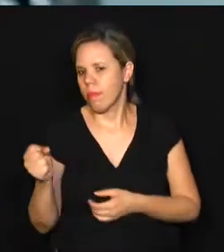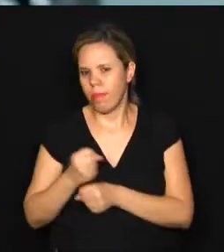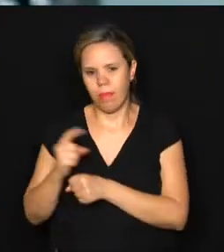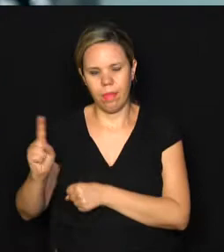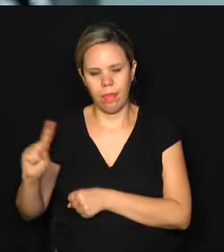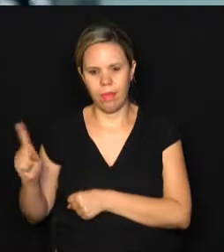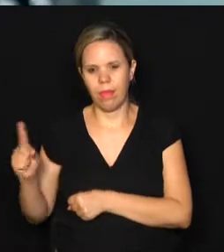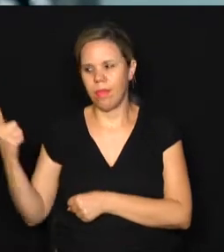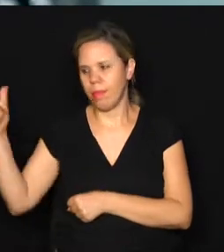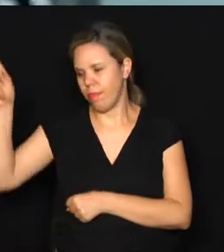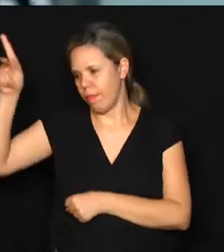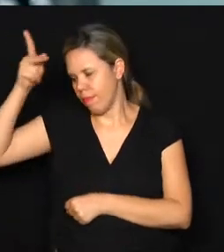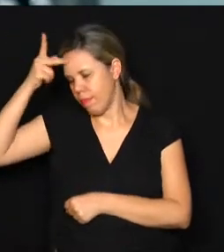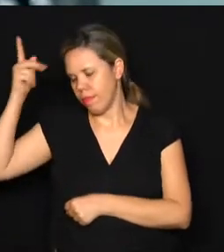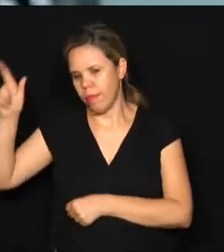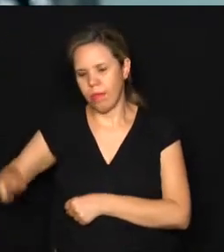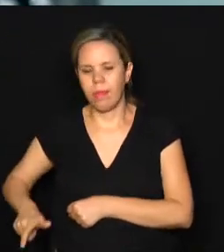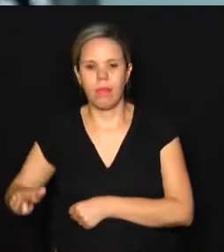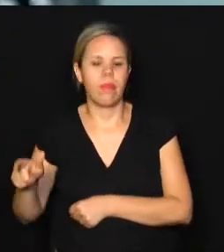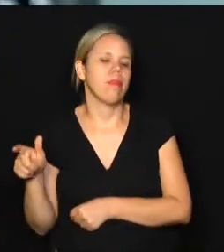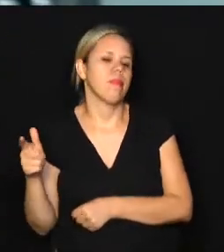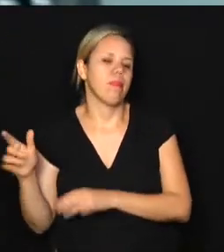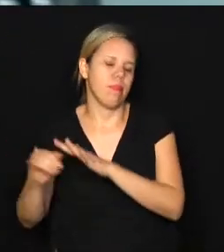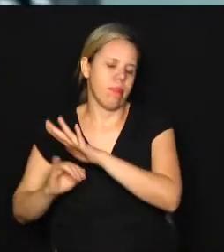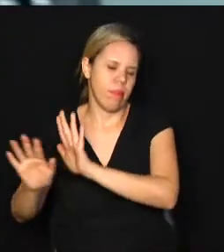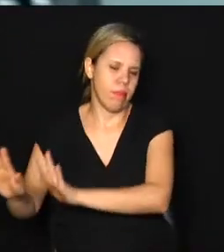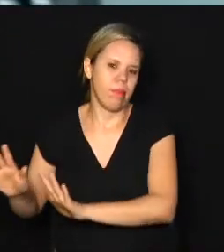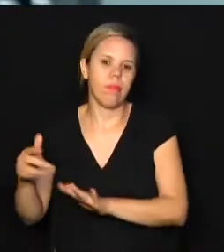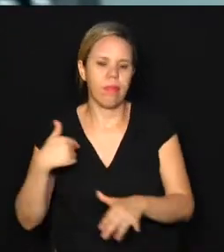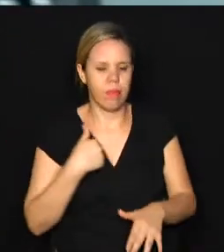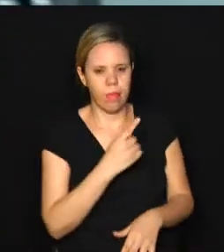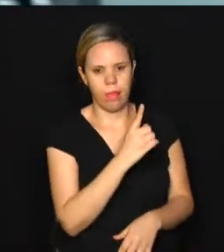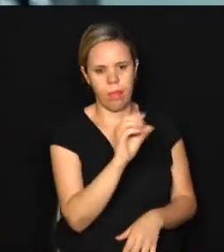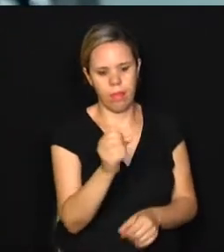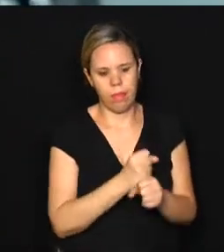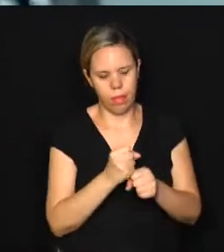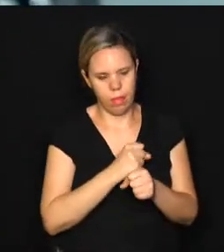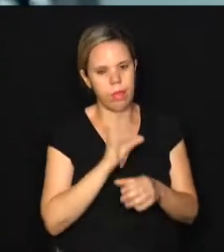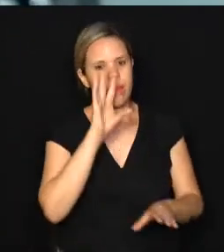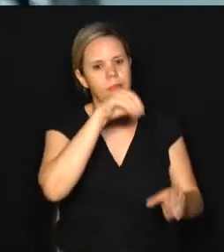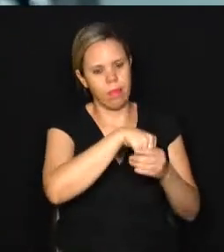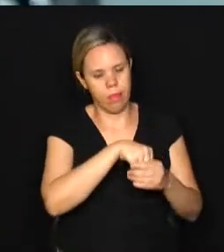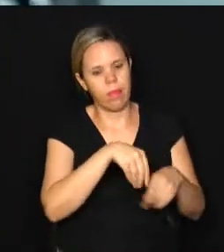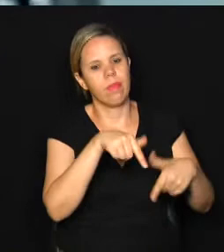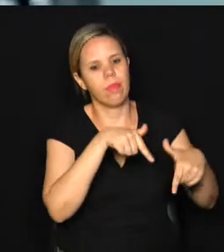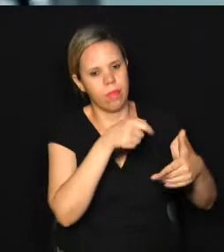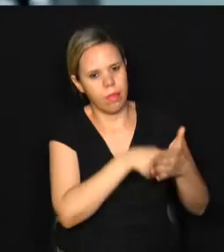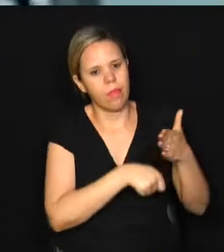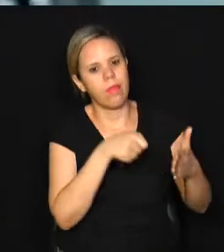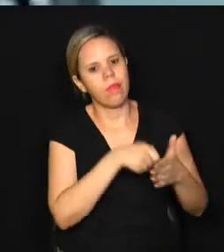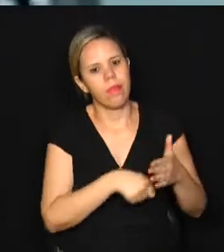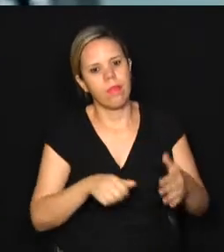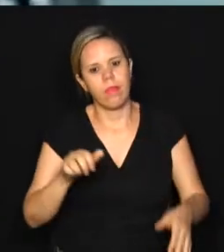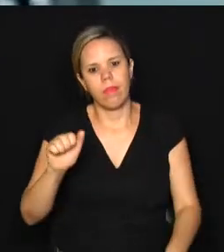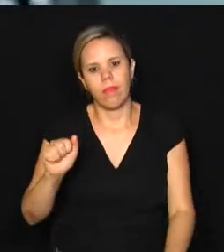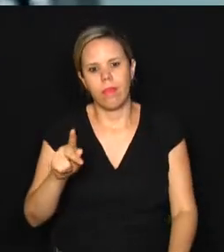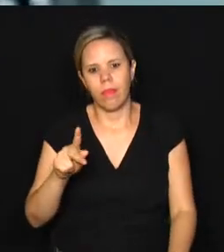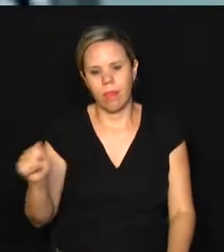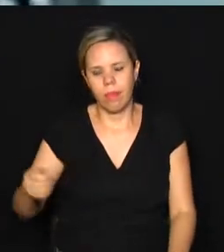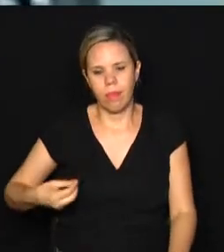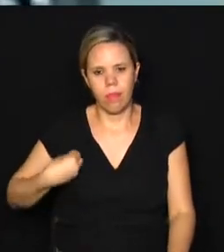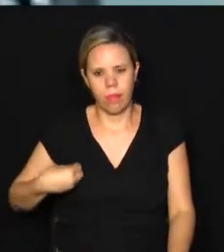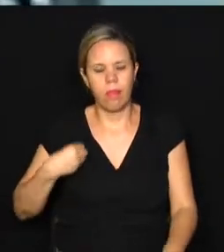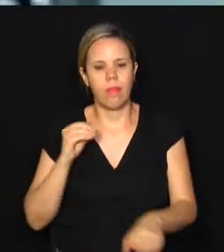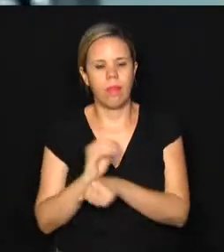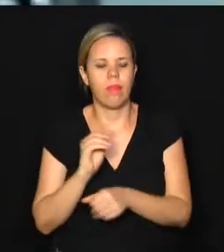Tiago falou, da Proesp, mas já há 10 anos inserida dentro da APA e lutando pela